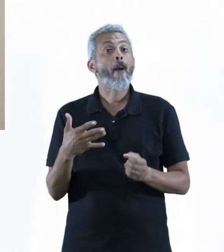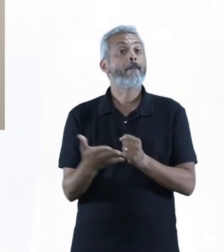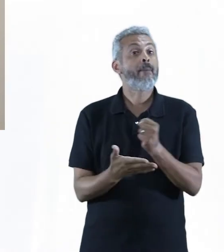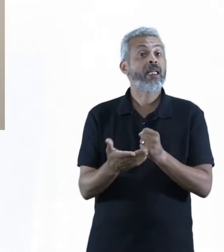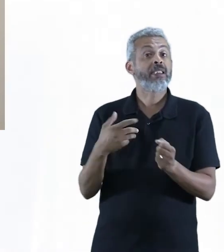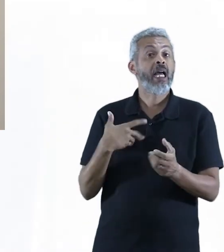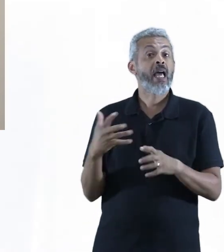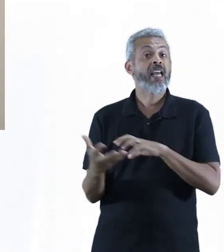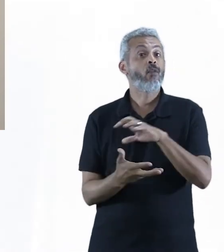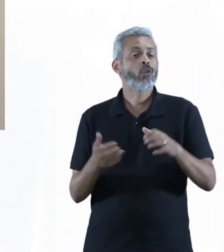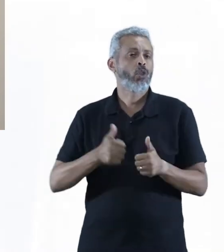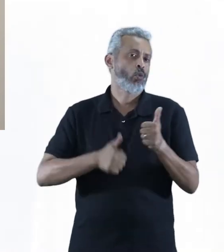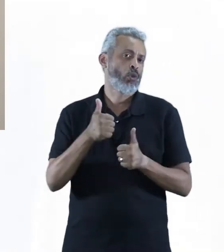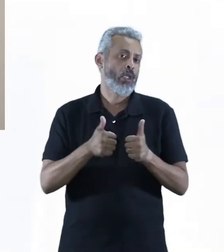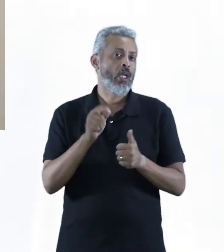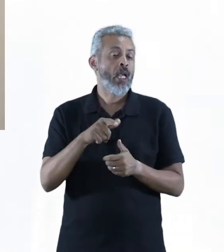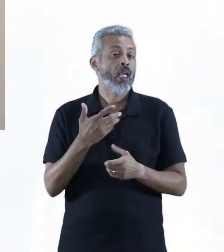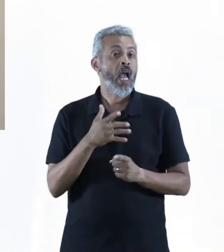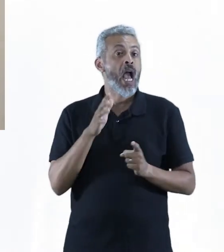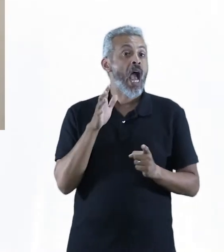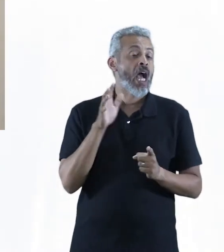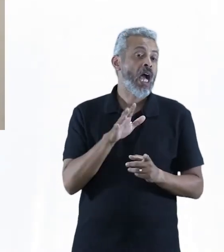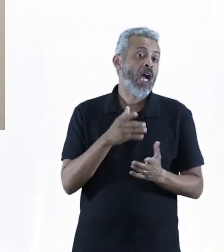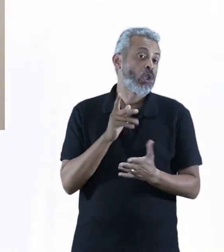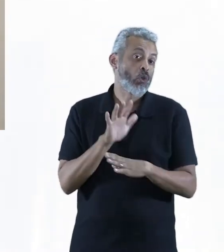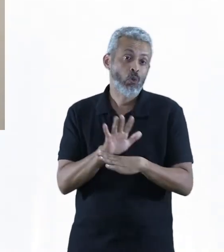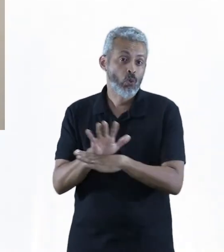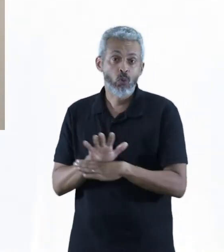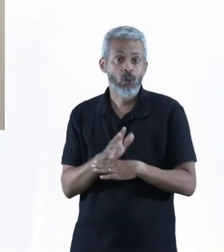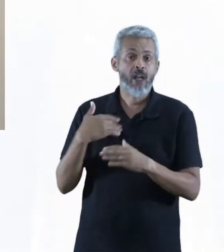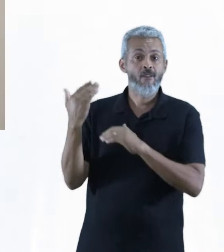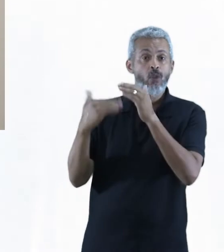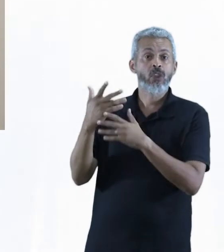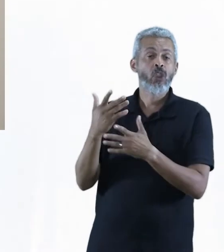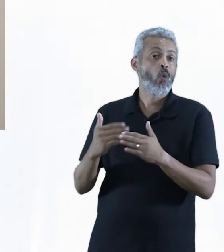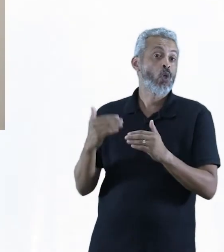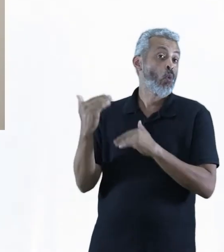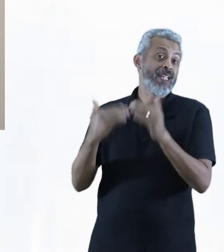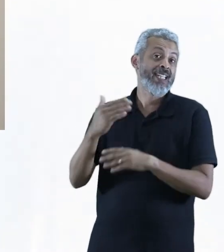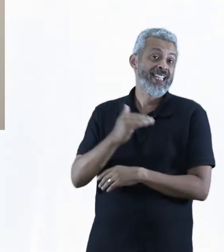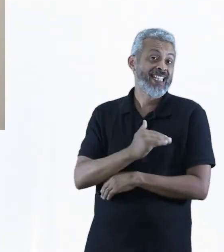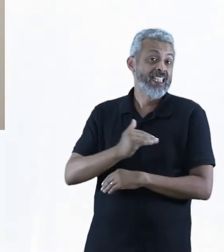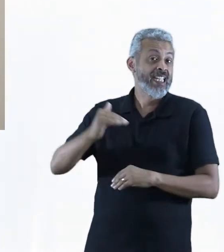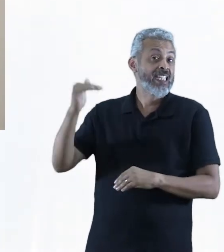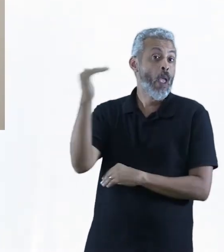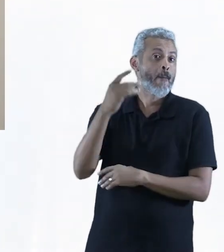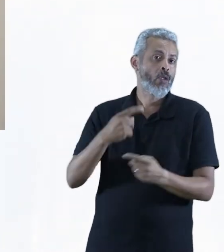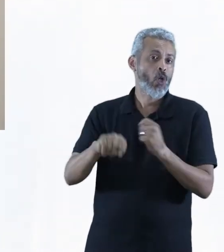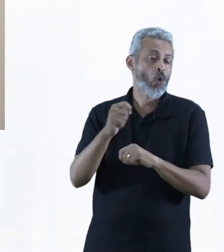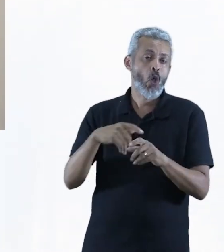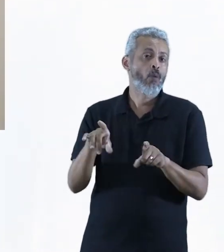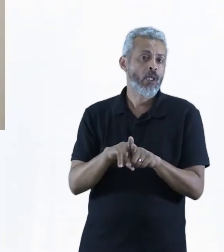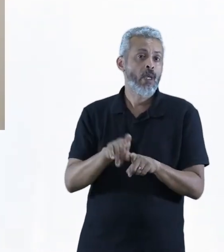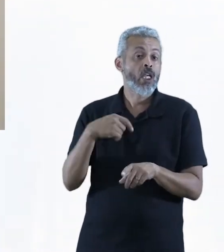Certamente baseado nessas revoluções industriais, que favoreceram a produção, favoreceu o crescimento econômico e essa influência da Europa